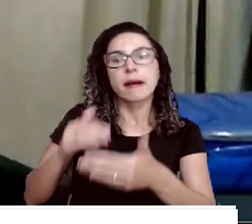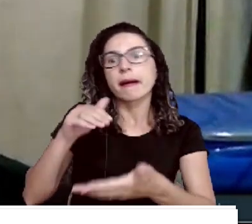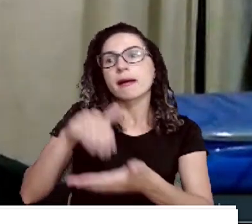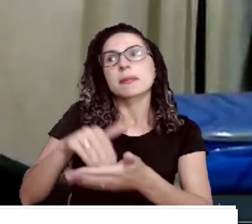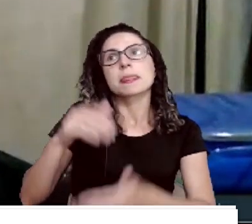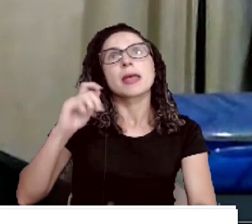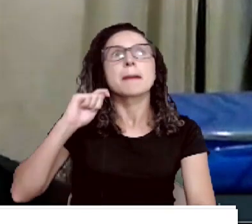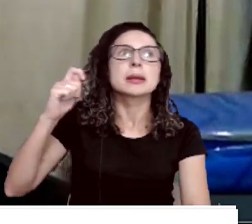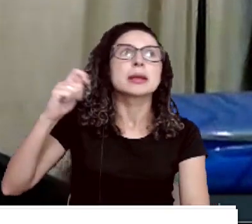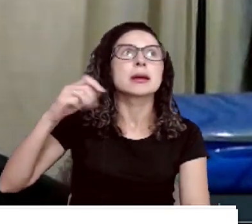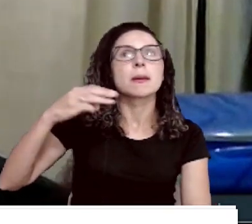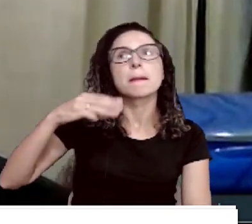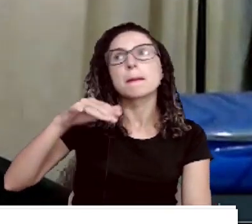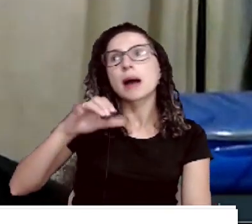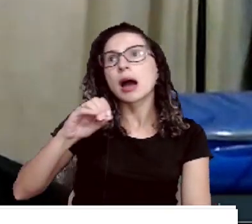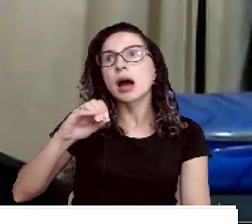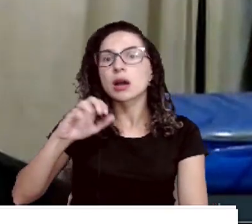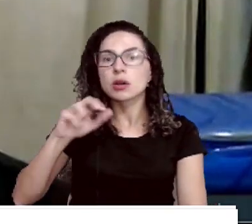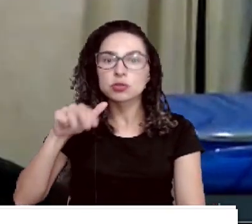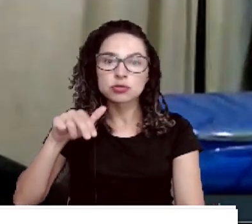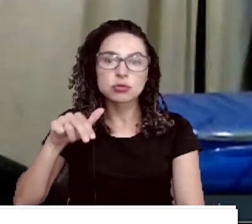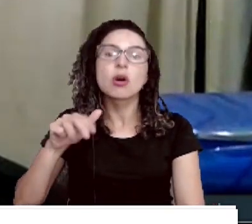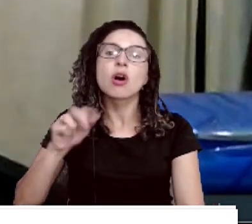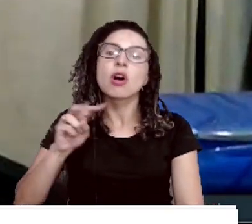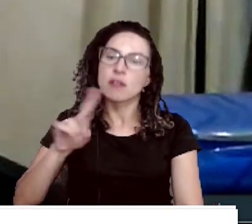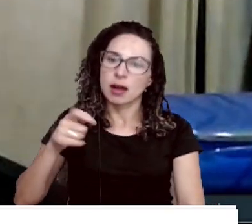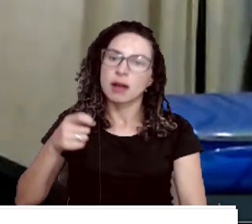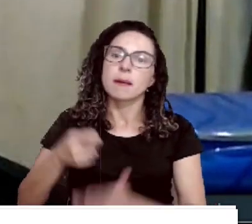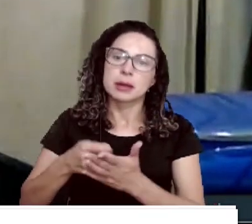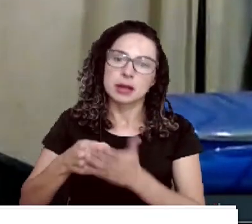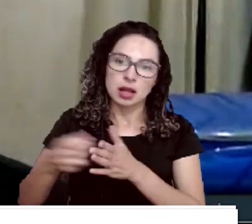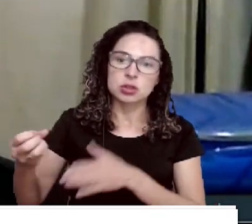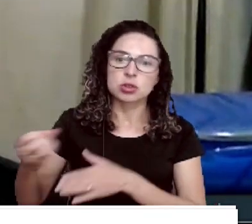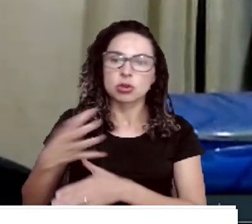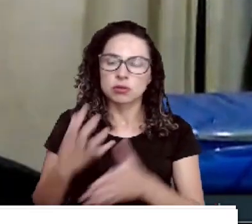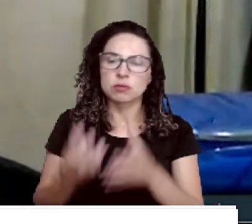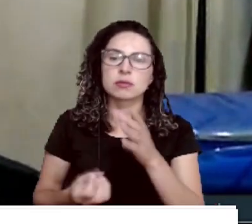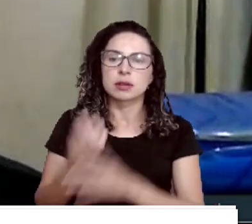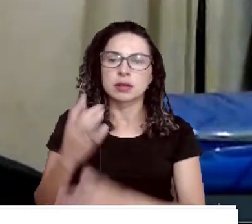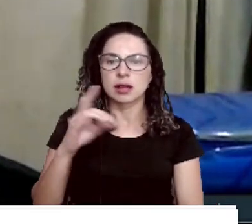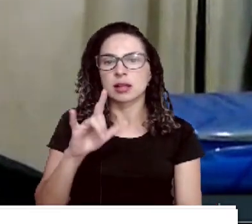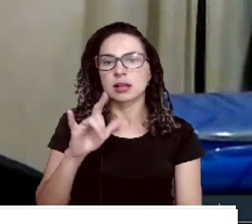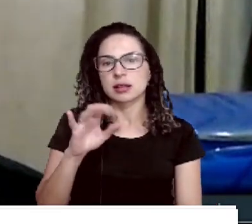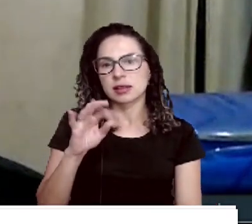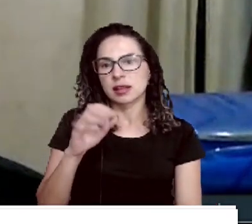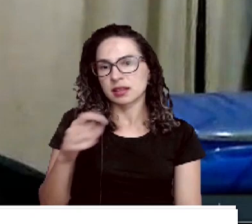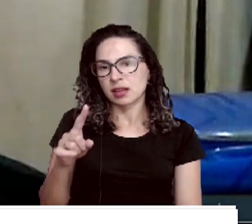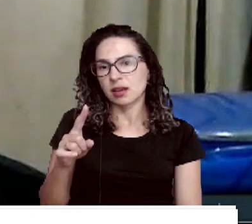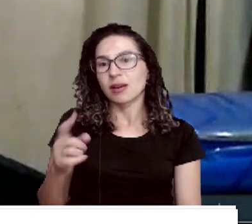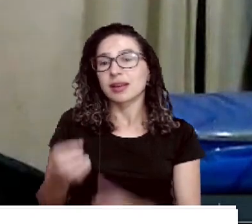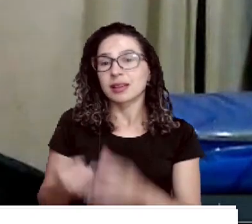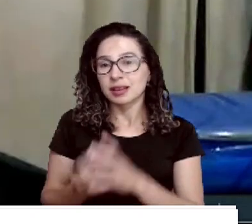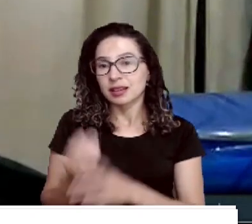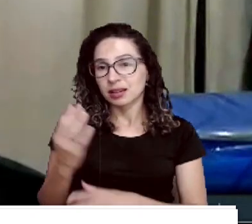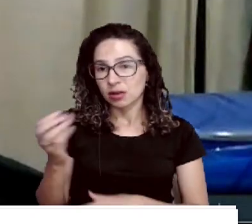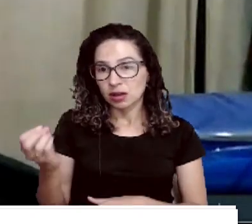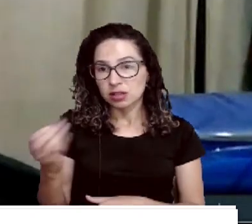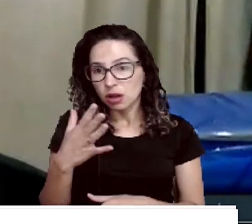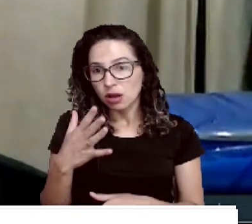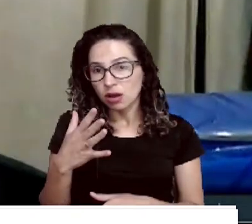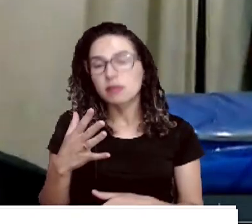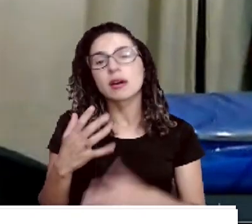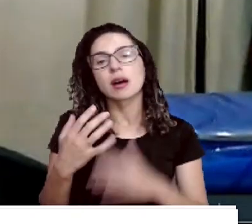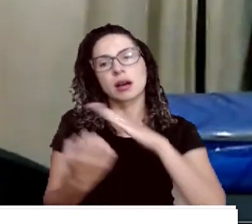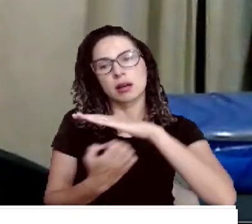junho, tá, tem que ter licitação, tem que fazer uma nova licitação. A partir de uma nova licitação, né, a empresa São